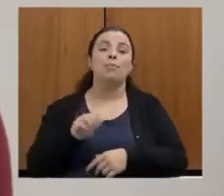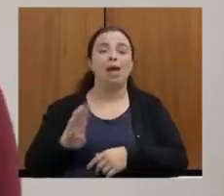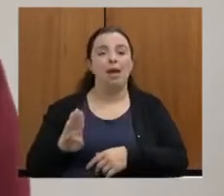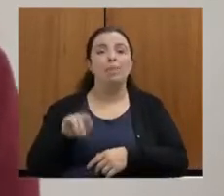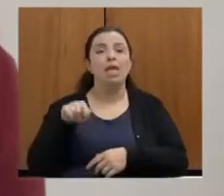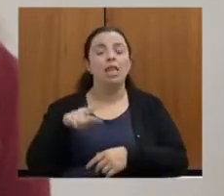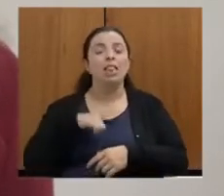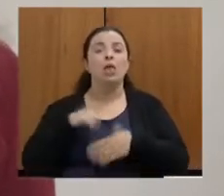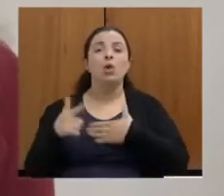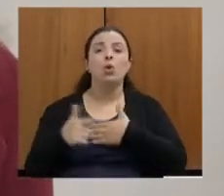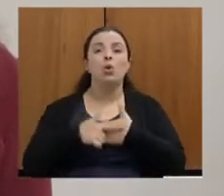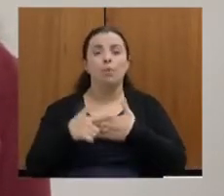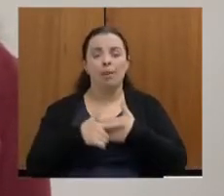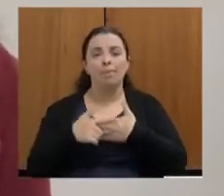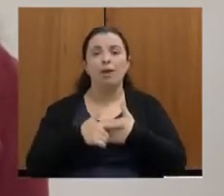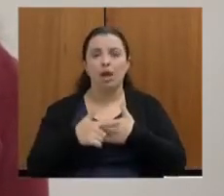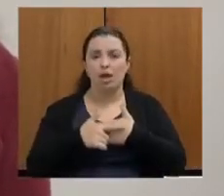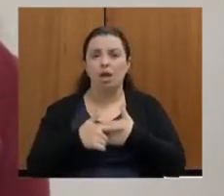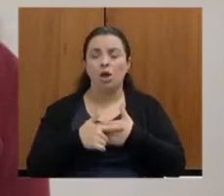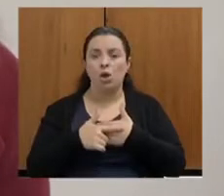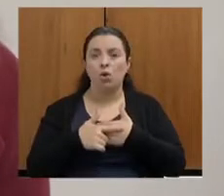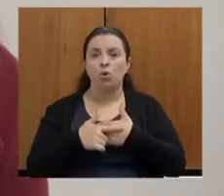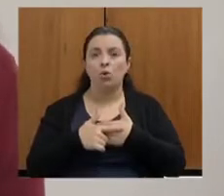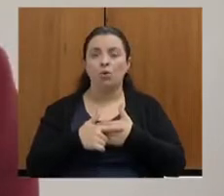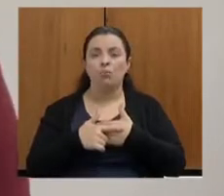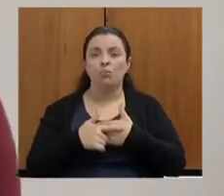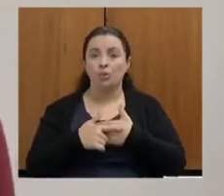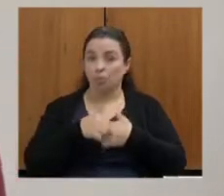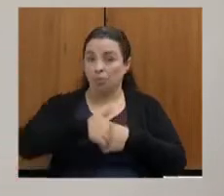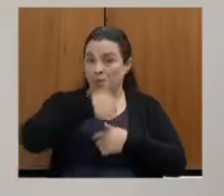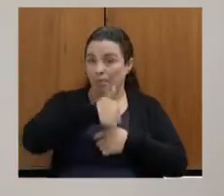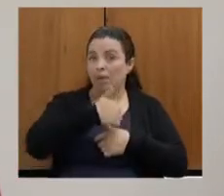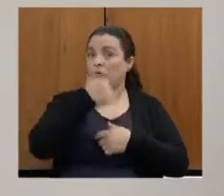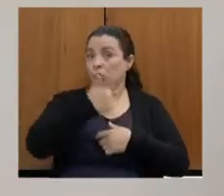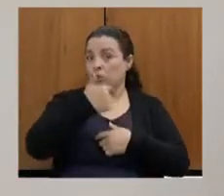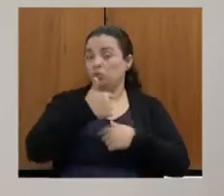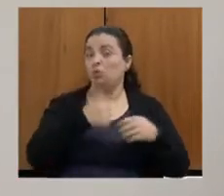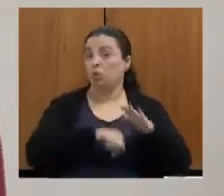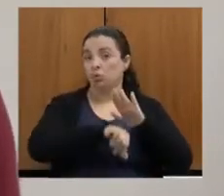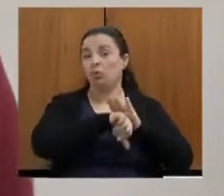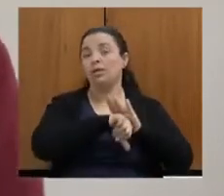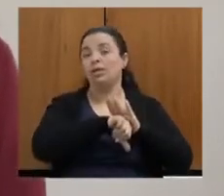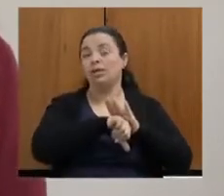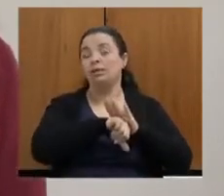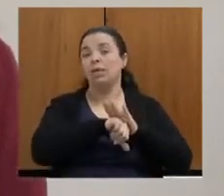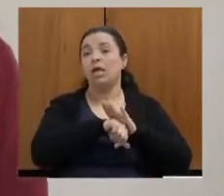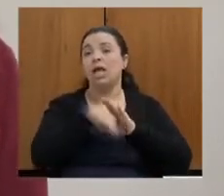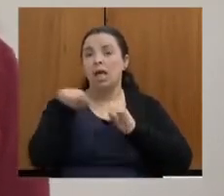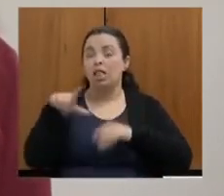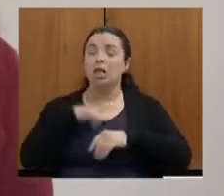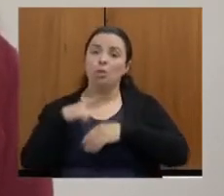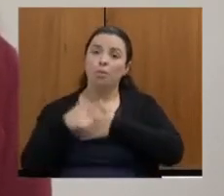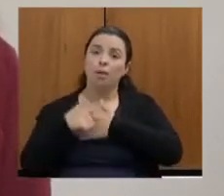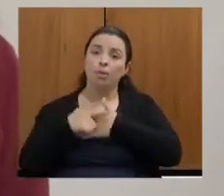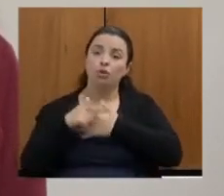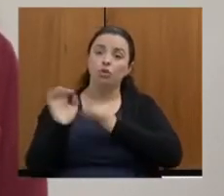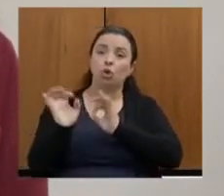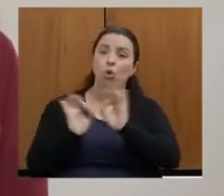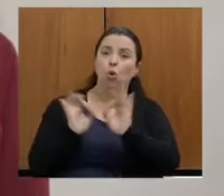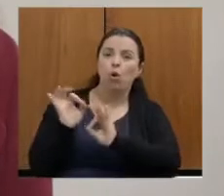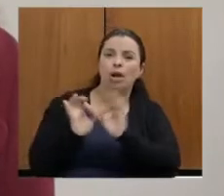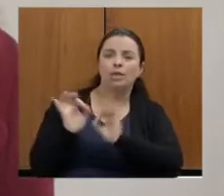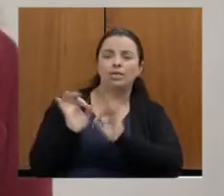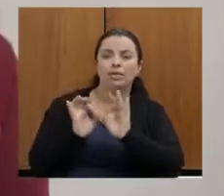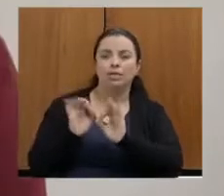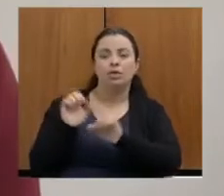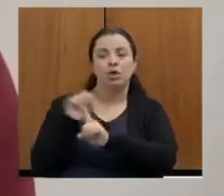como também teve agora no segundo crime da Vale em Brumadinho papel de organização muito importante